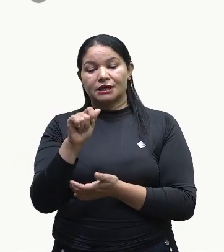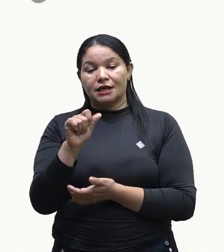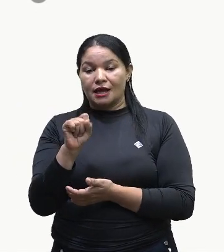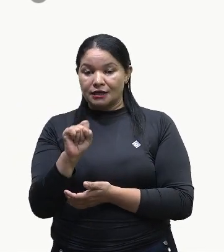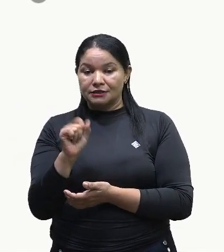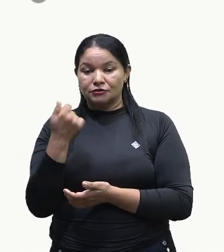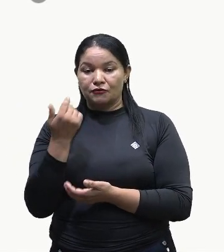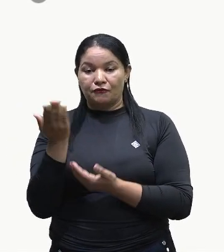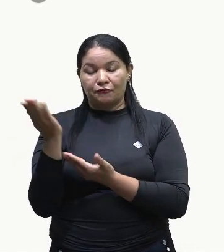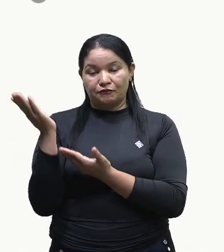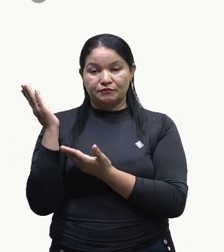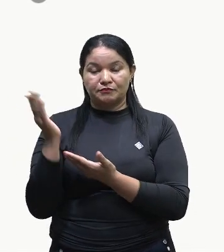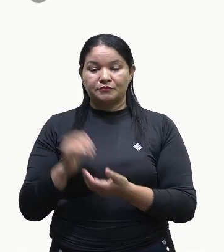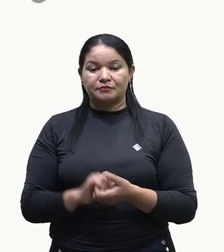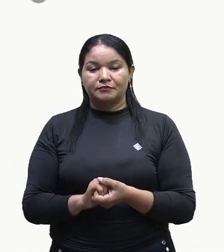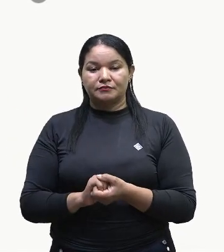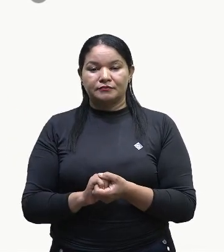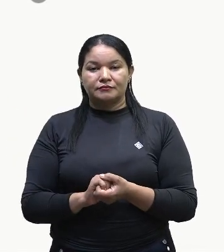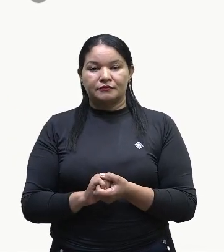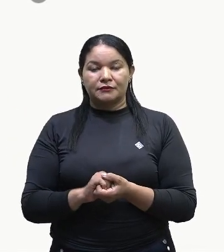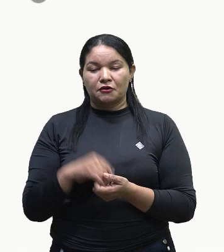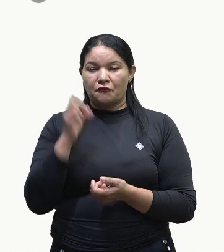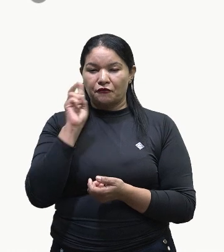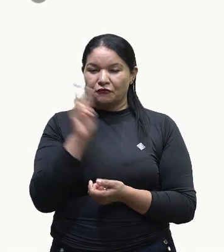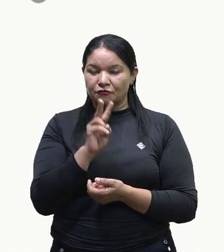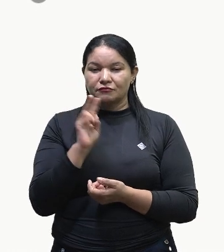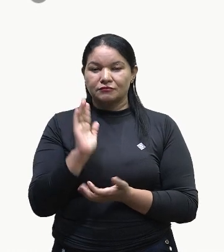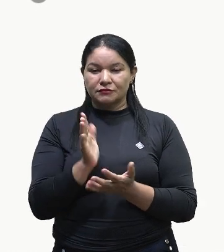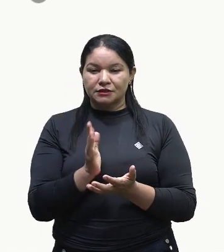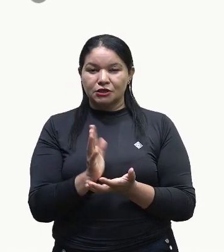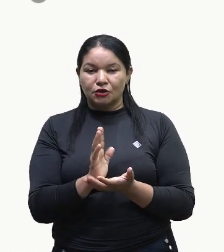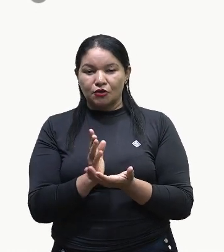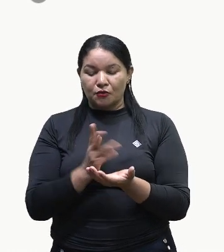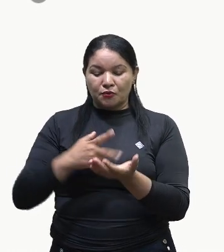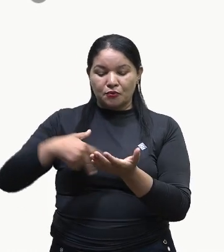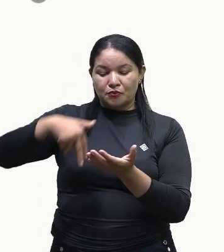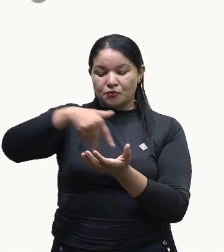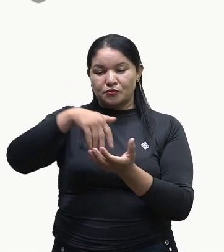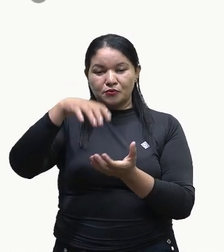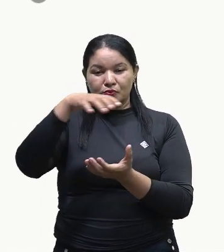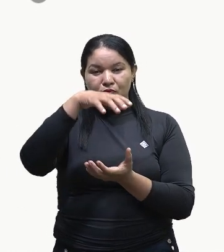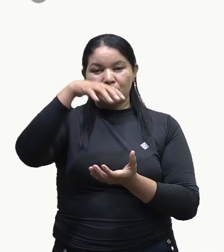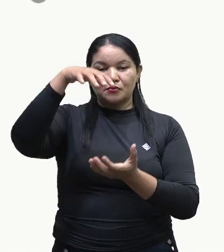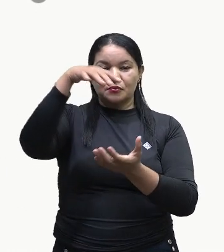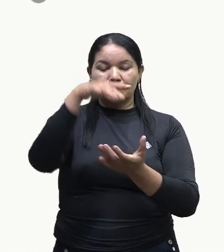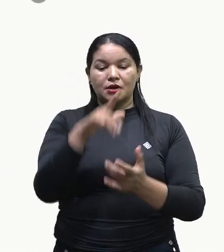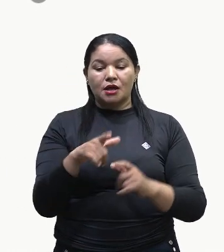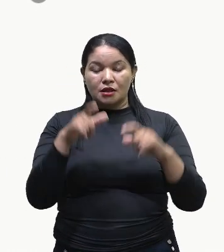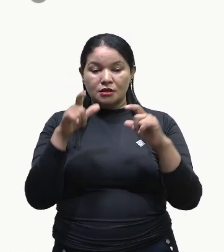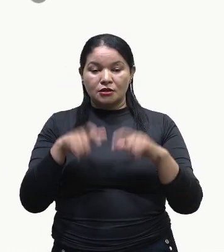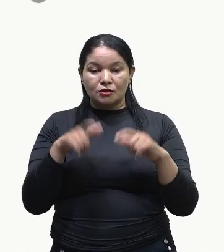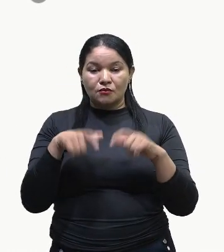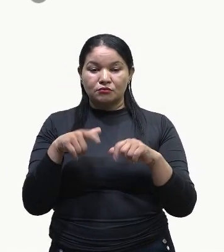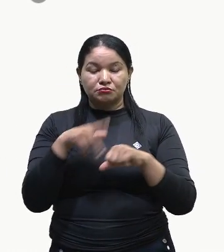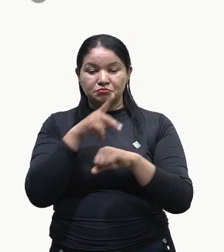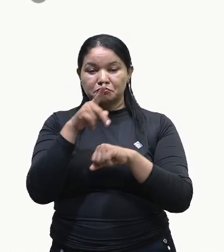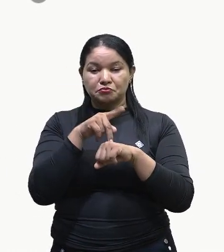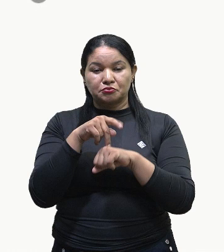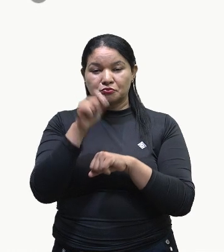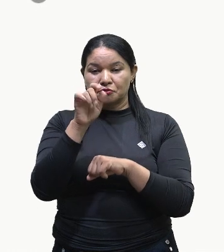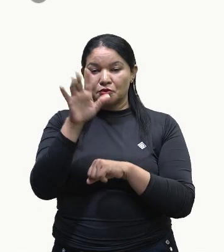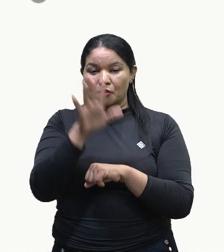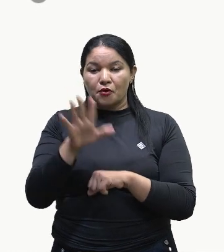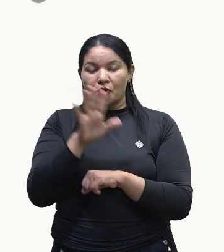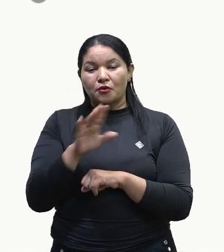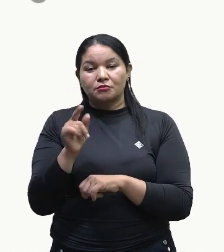o aire. Então, sabe aqueles balões que a gente vê na região da Capadócia, temos também aqui no Brasil, né? Que é aquele